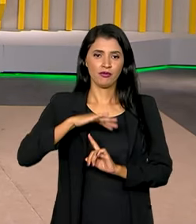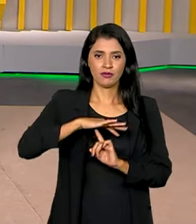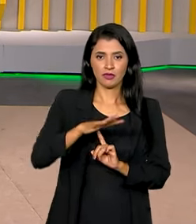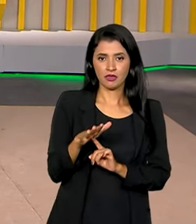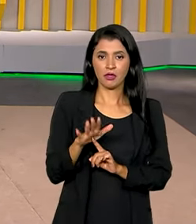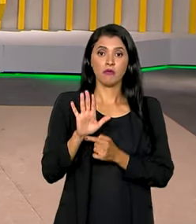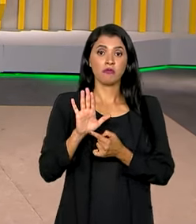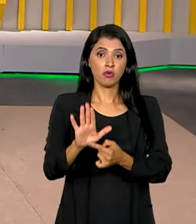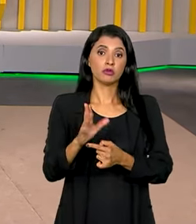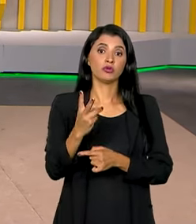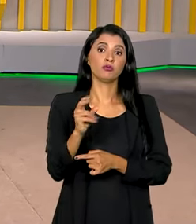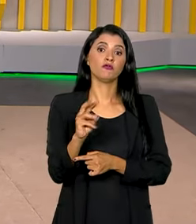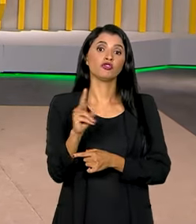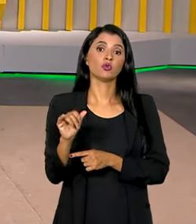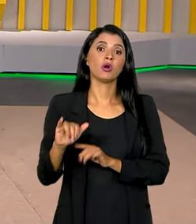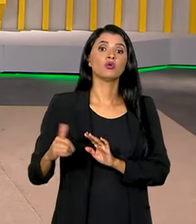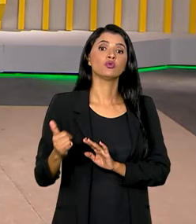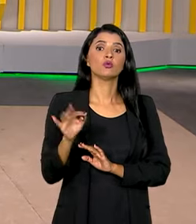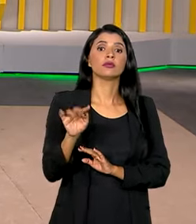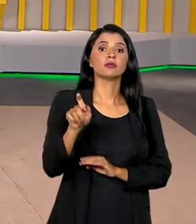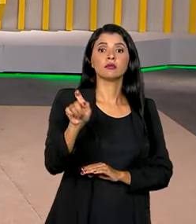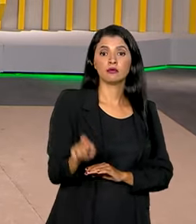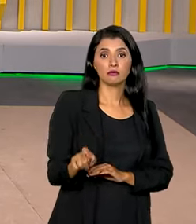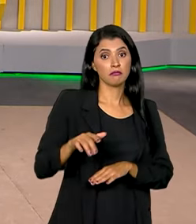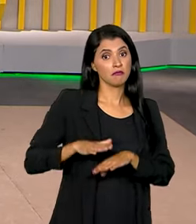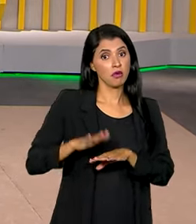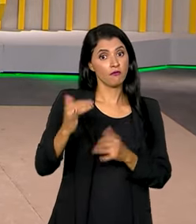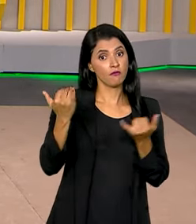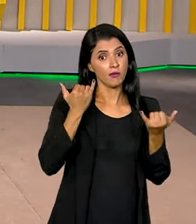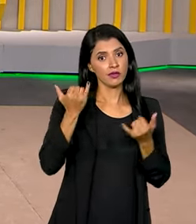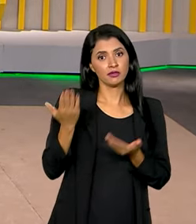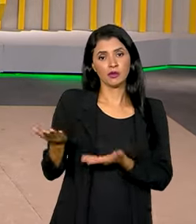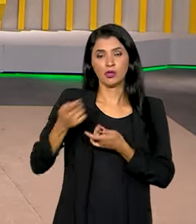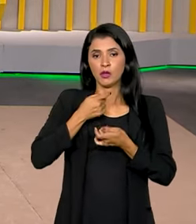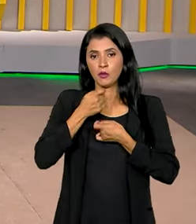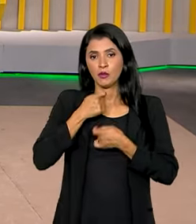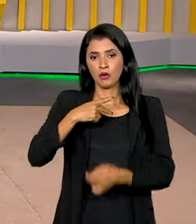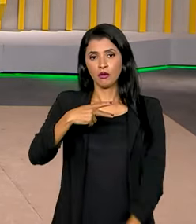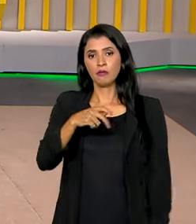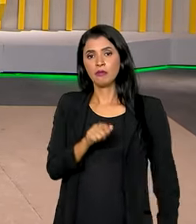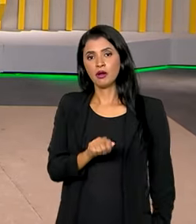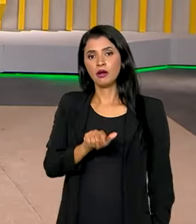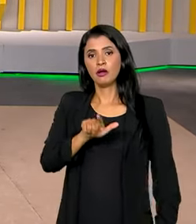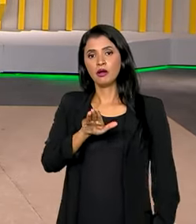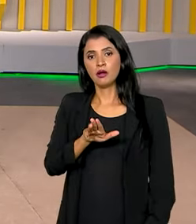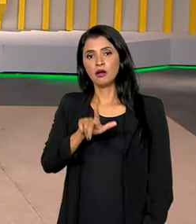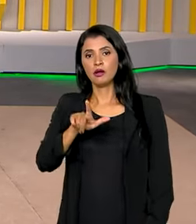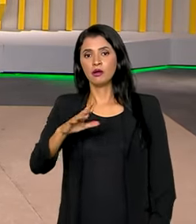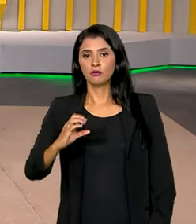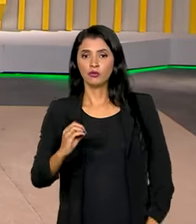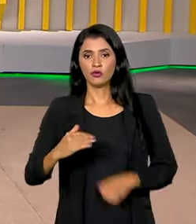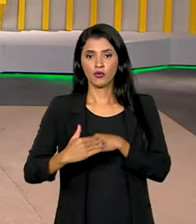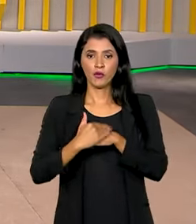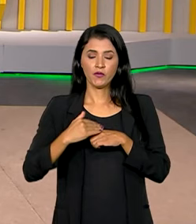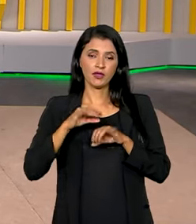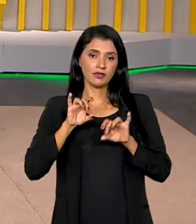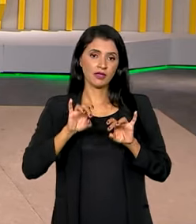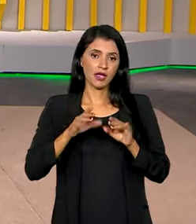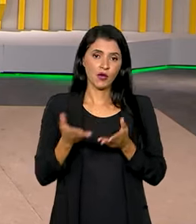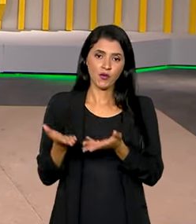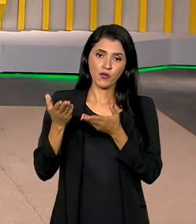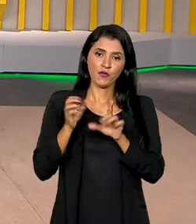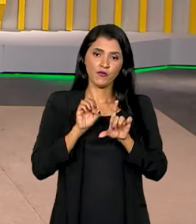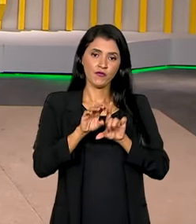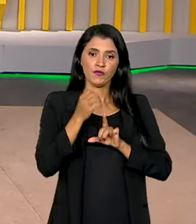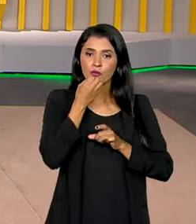em 2024. Mas quem tem mais informações para a gente é o repórter Pablo Mundim, que conversa aqui ao vivo. Oi, Pablo, boa noite